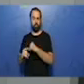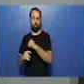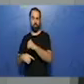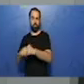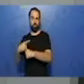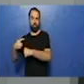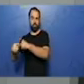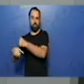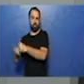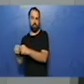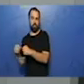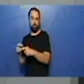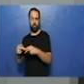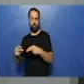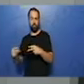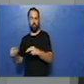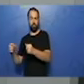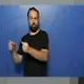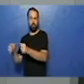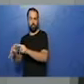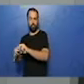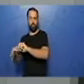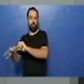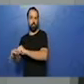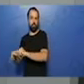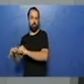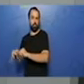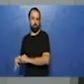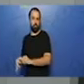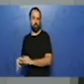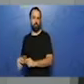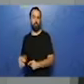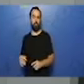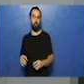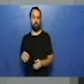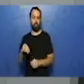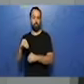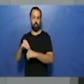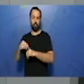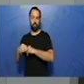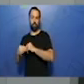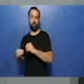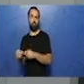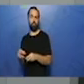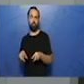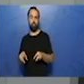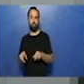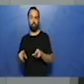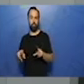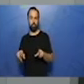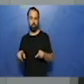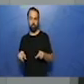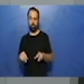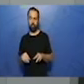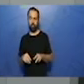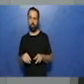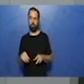que no todo da matéria as moléculas são iguais. E temos também a